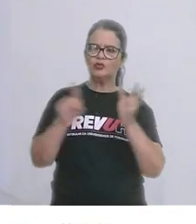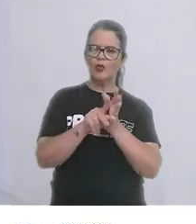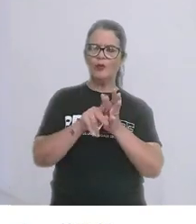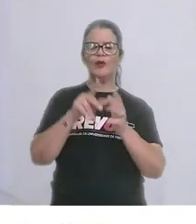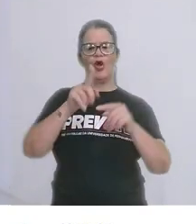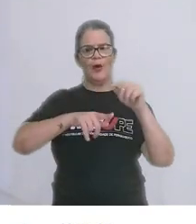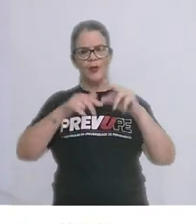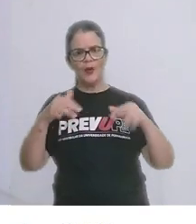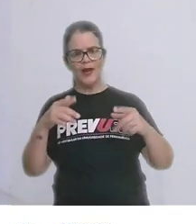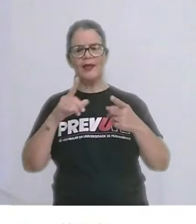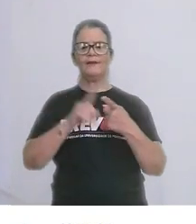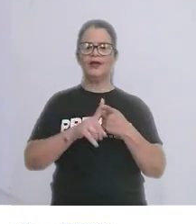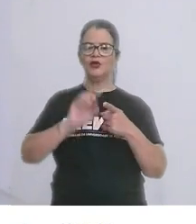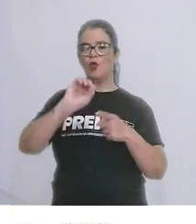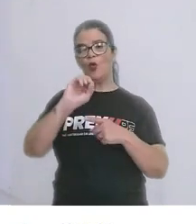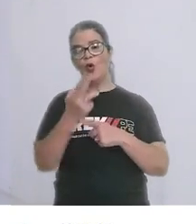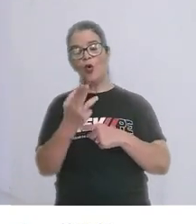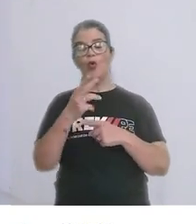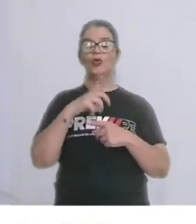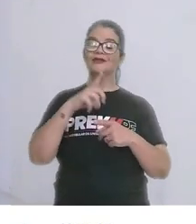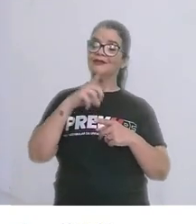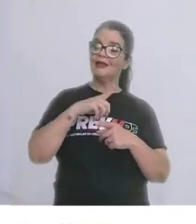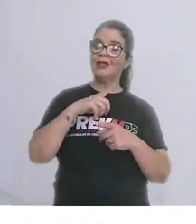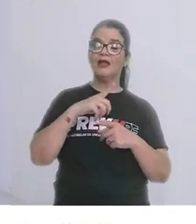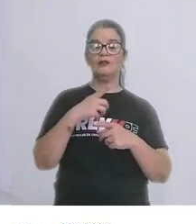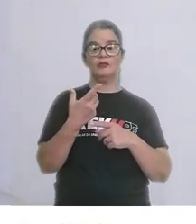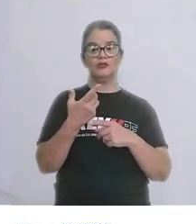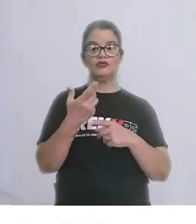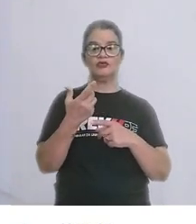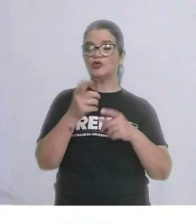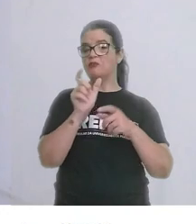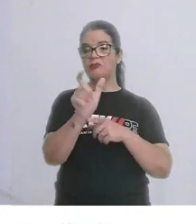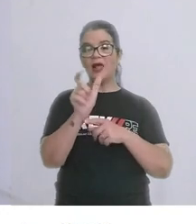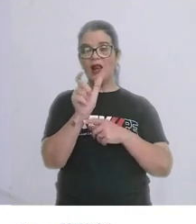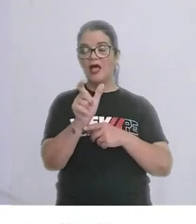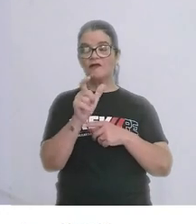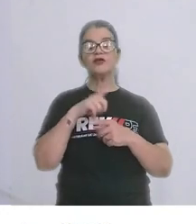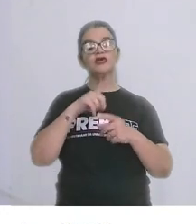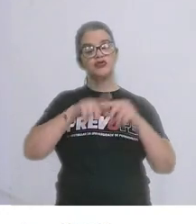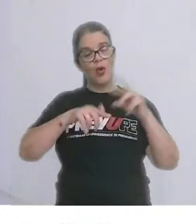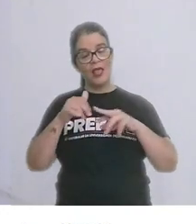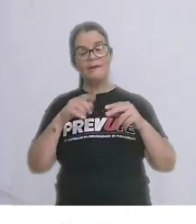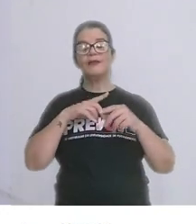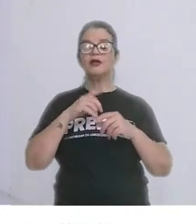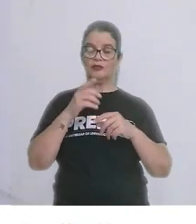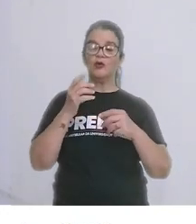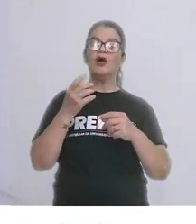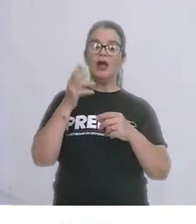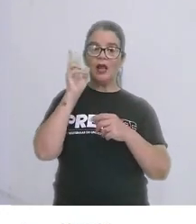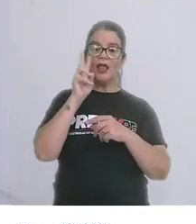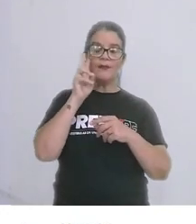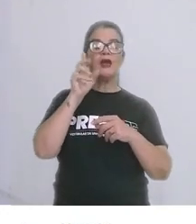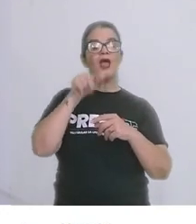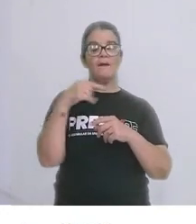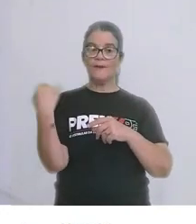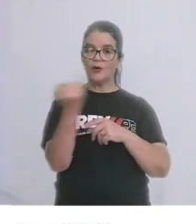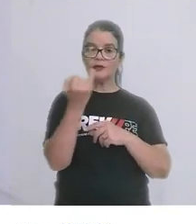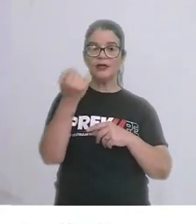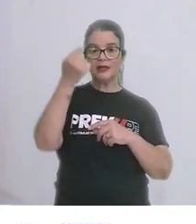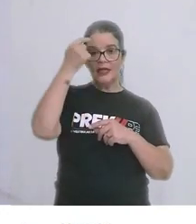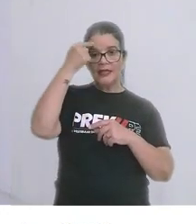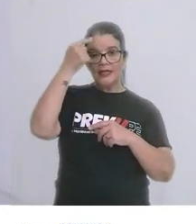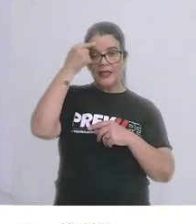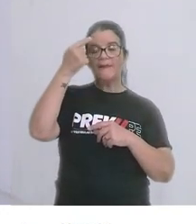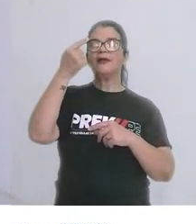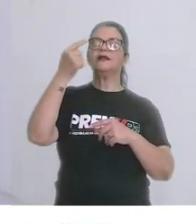próprio elemento ou de termos que remetam a esse elemento. O importante é a gente ter em mente que